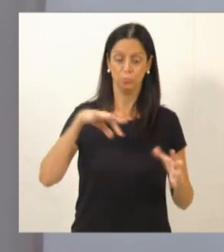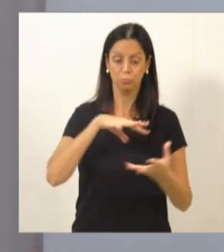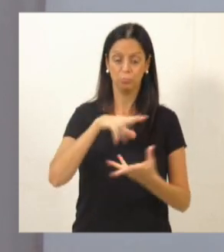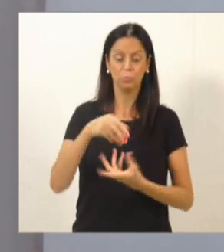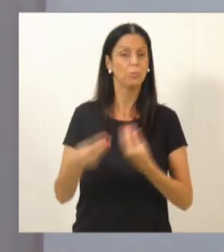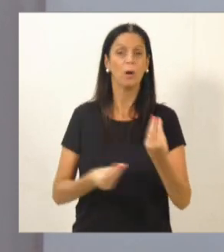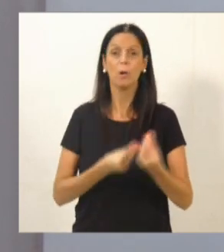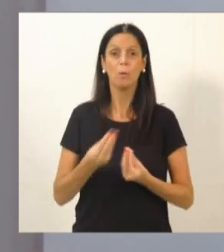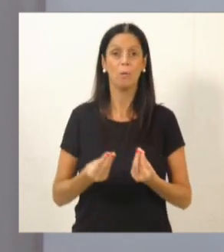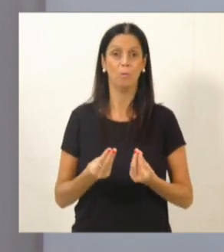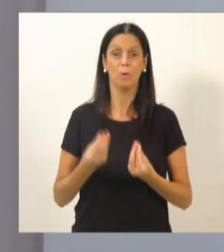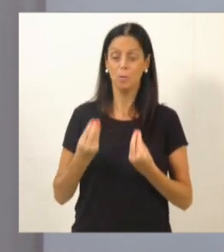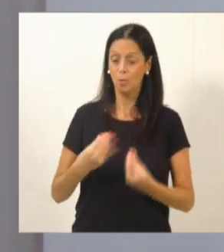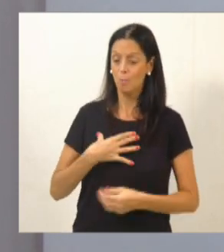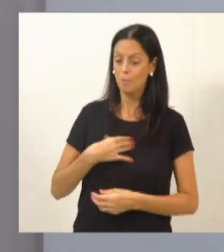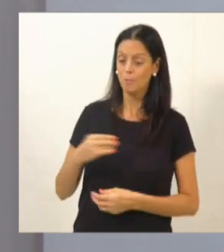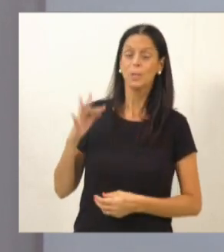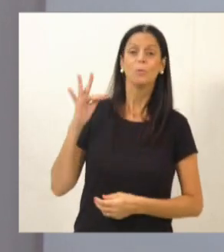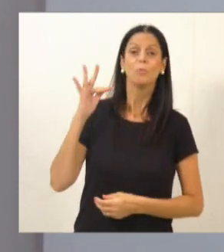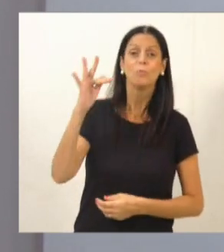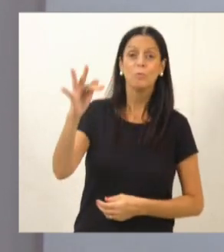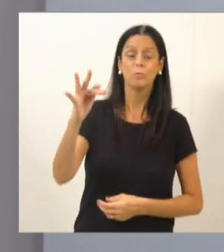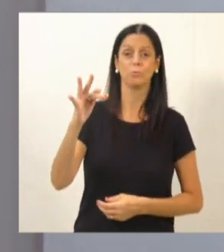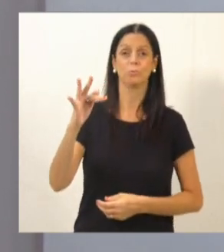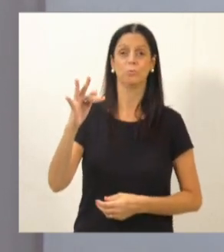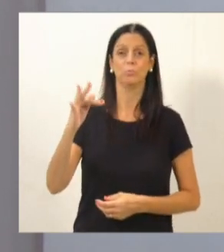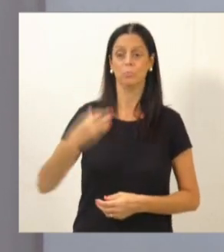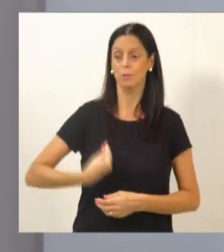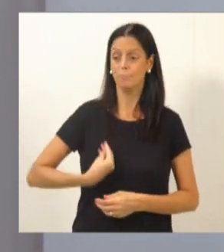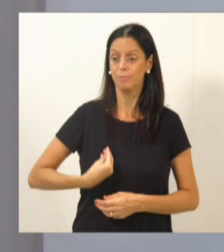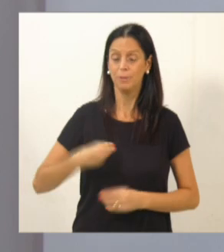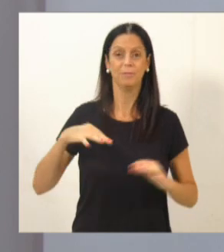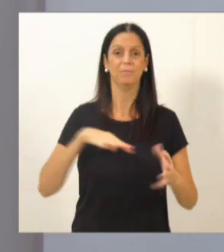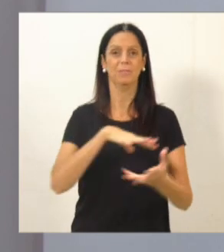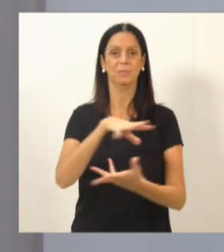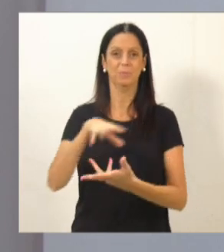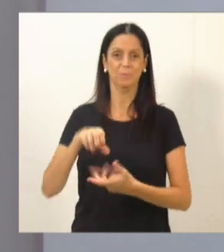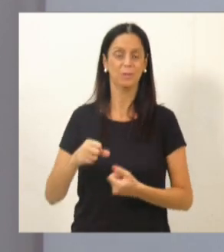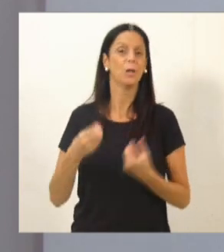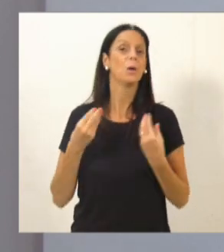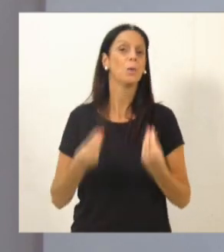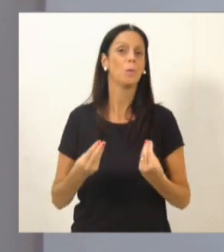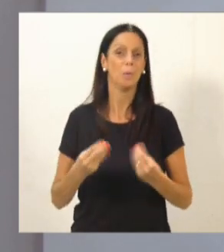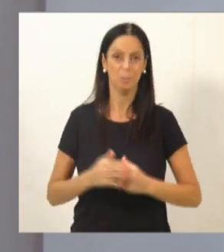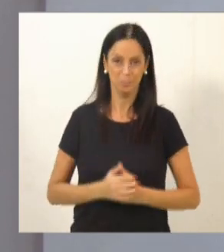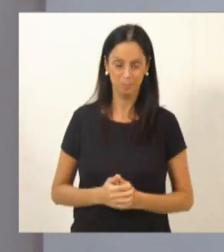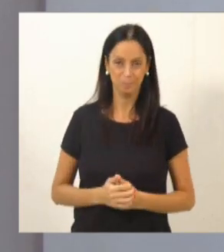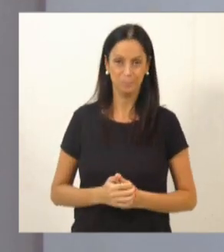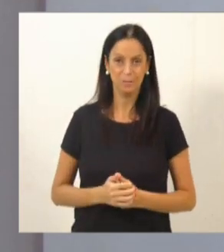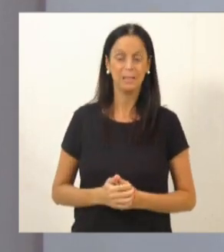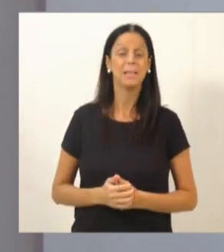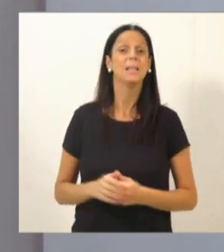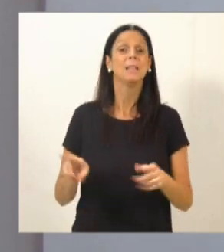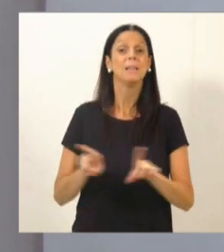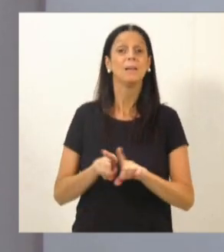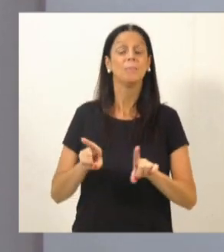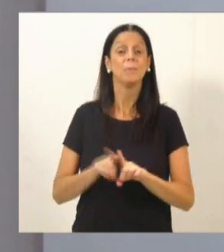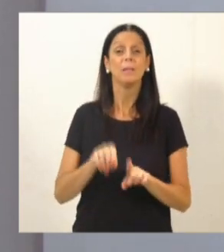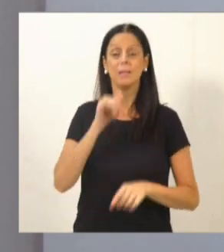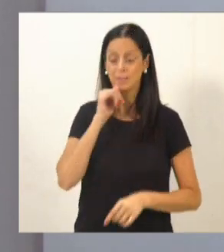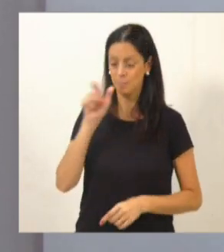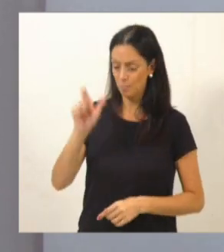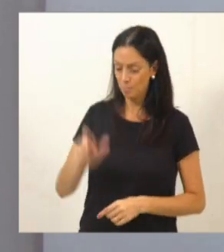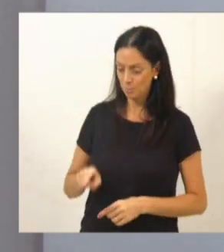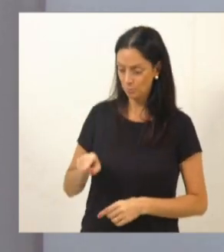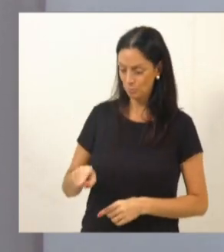filhos? A nossa preocupação é o contrário. Que filhos nós vamos deixar para o nosso planeta? E,